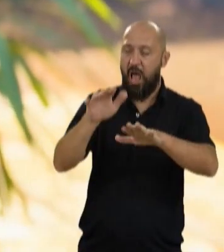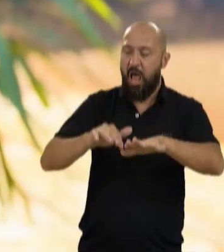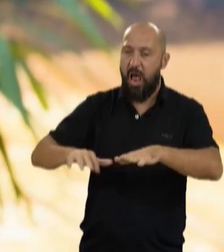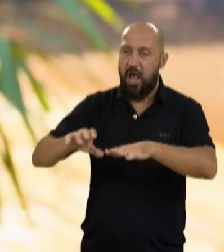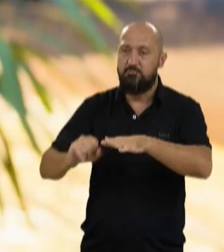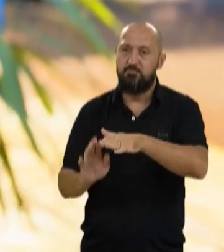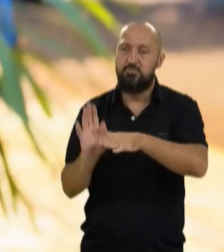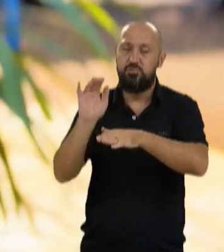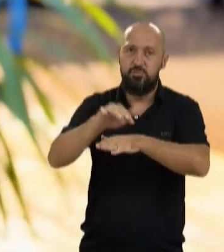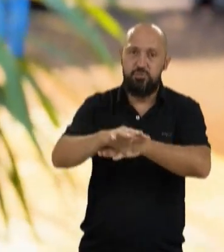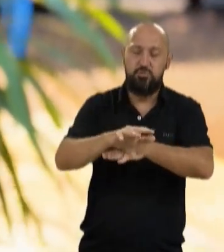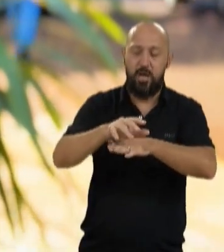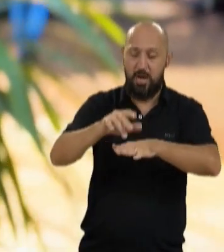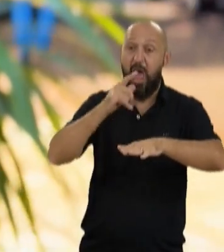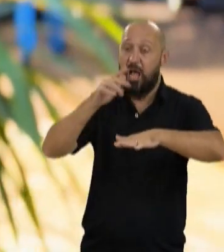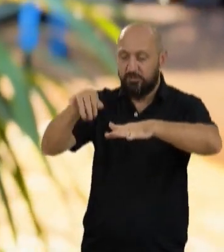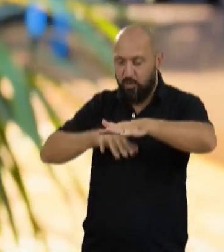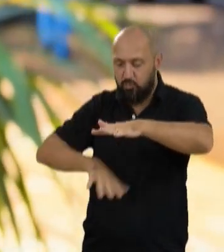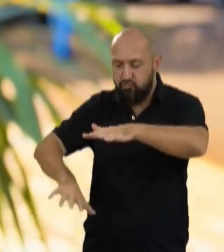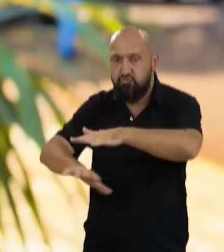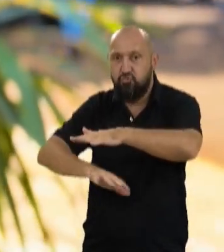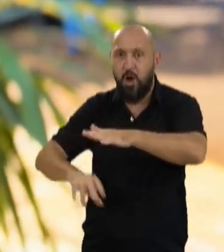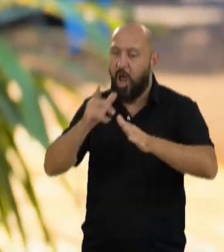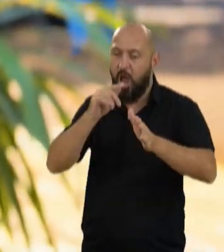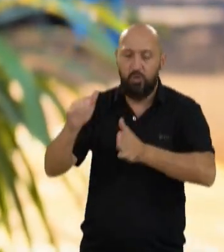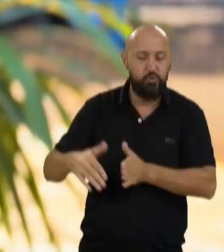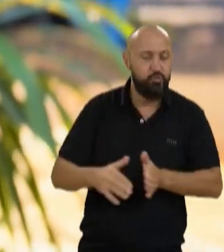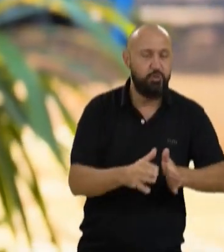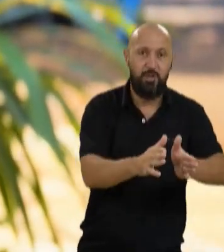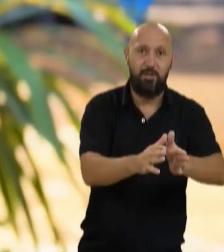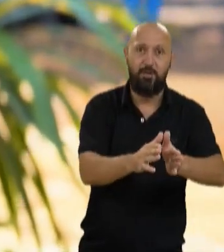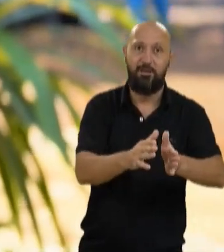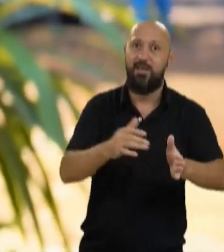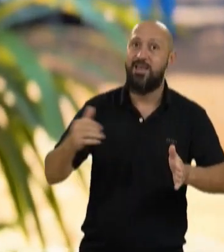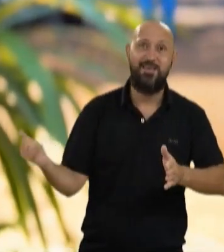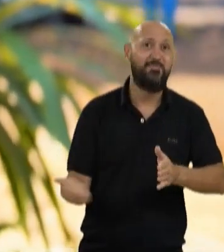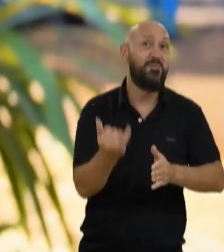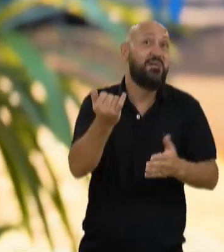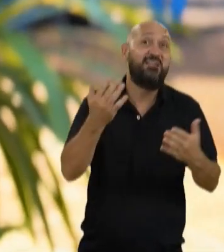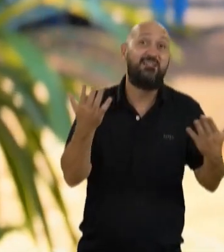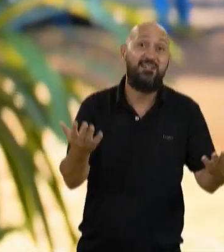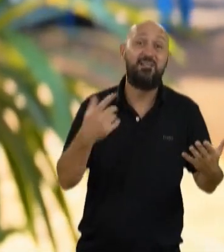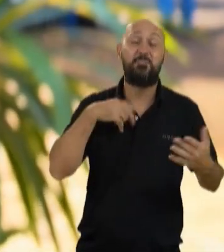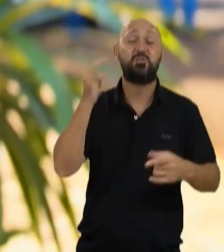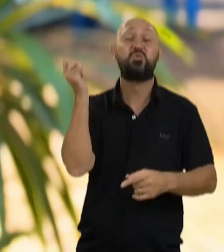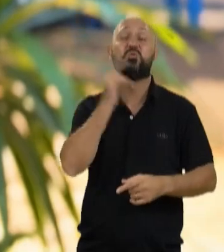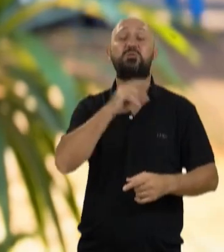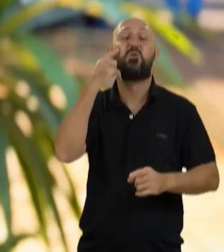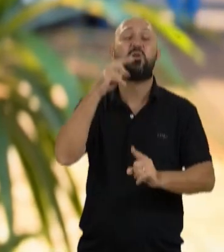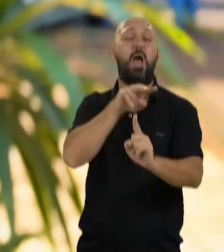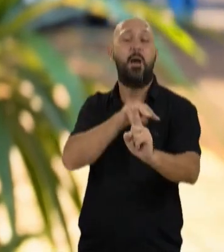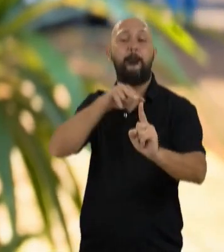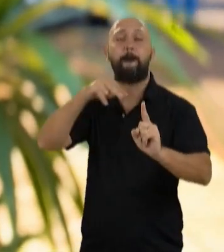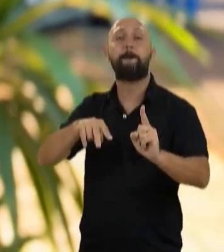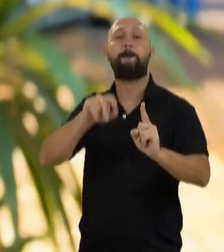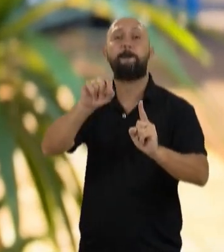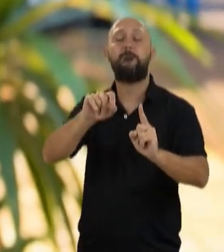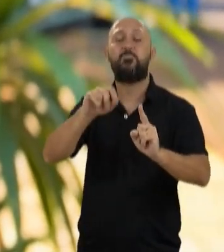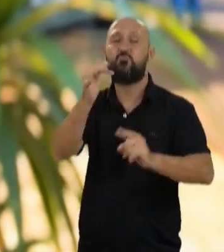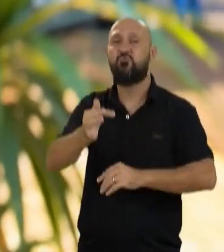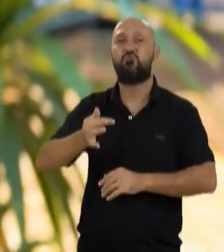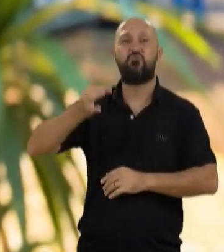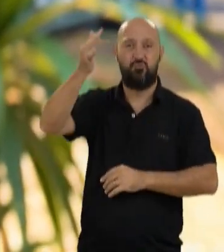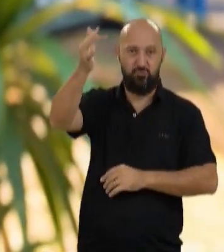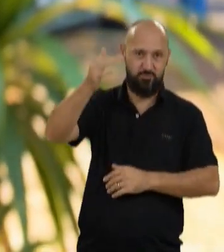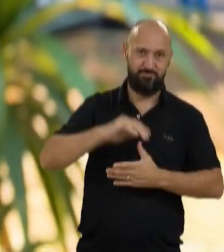dos mananciais, dos aquíferos, dos rios é fundamental na perspectiva